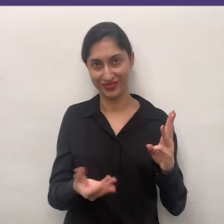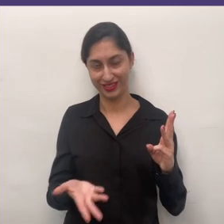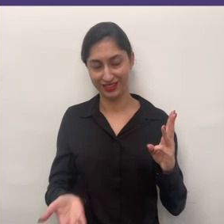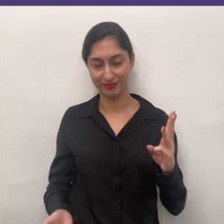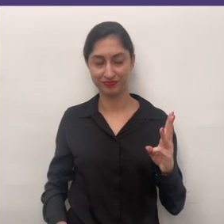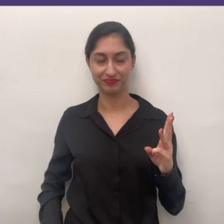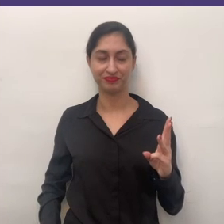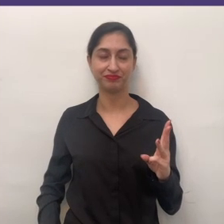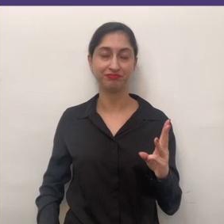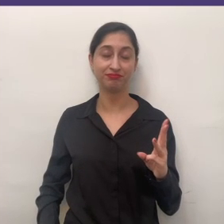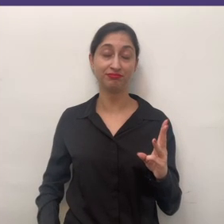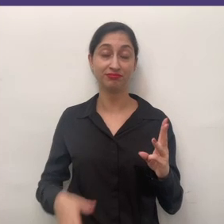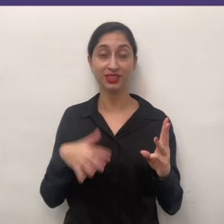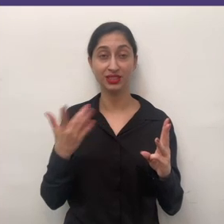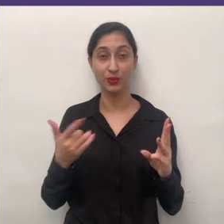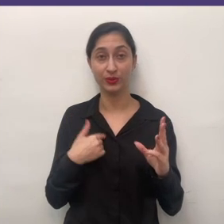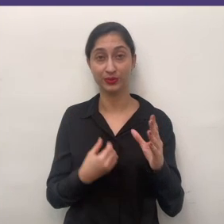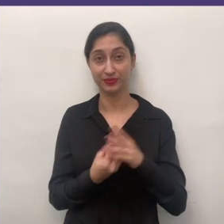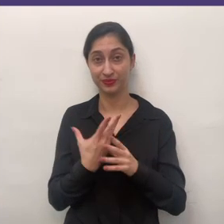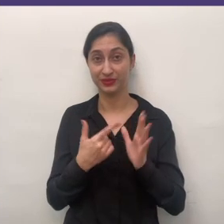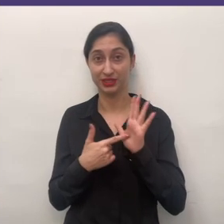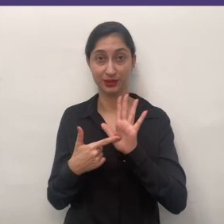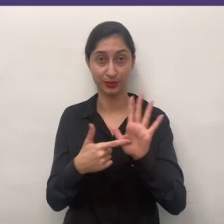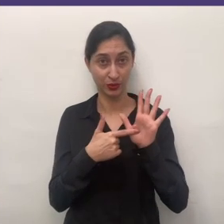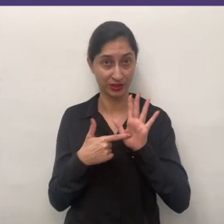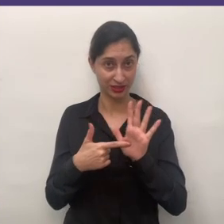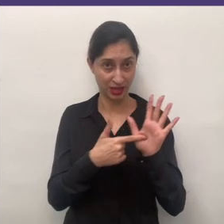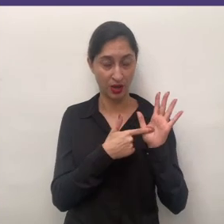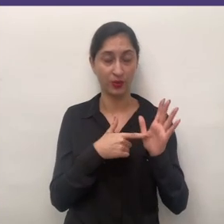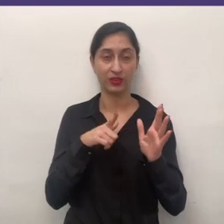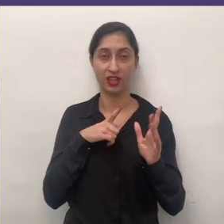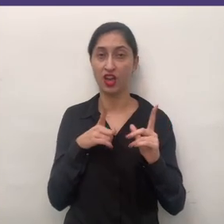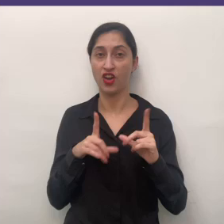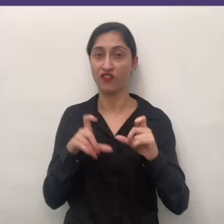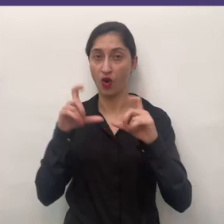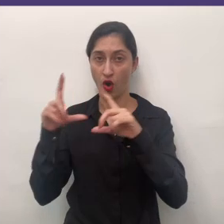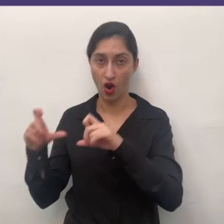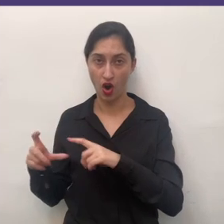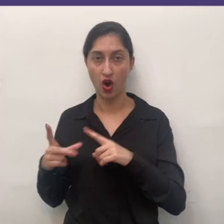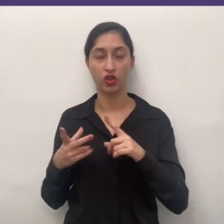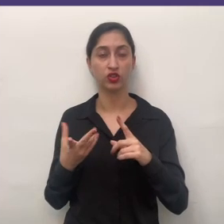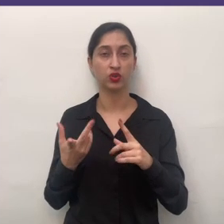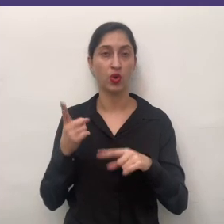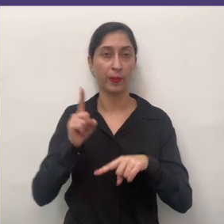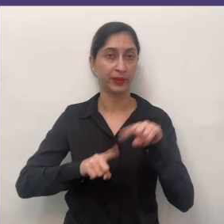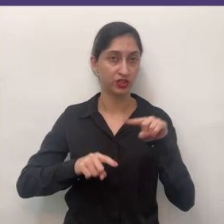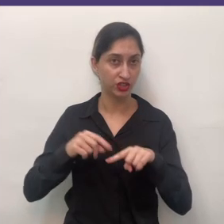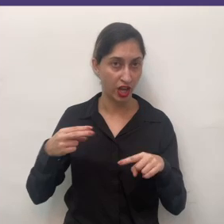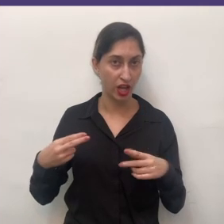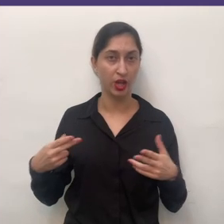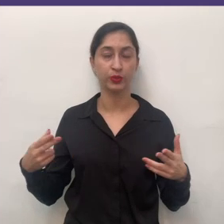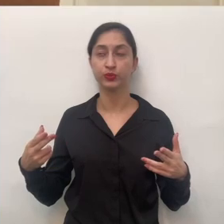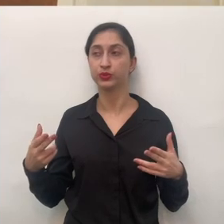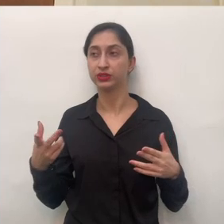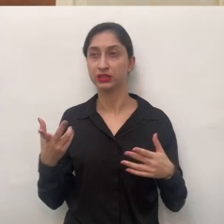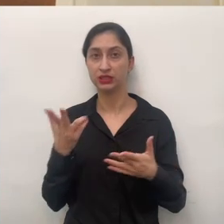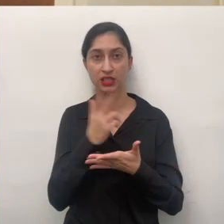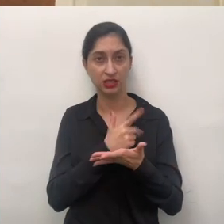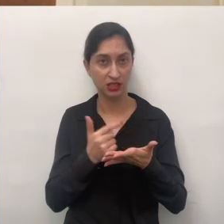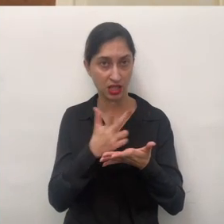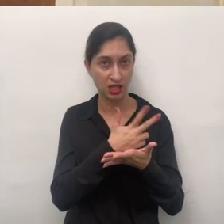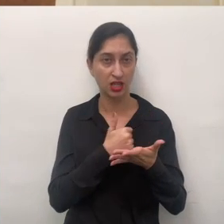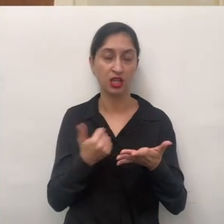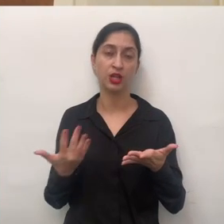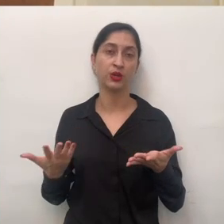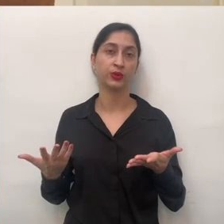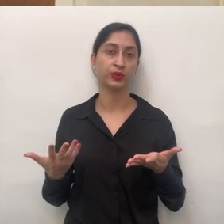uma exposição constituída de objetos, fotografias, desenhos,